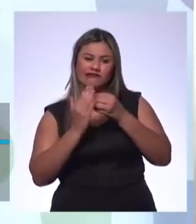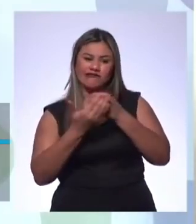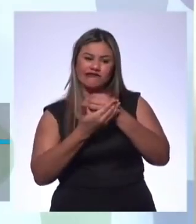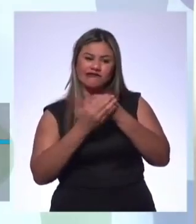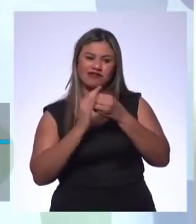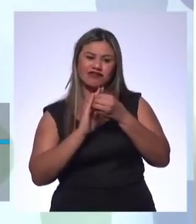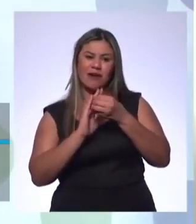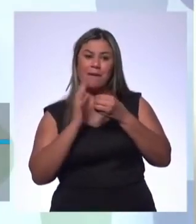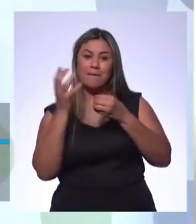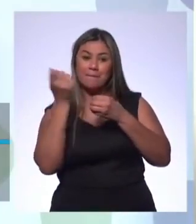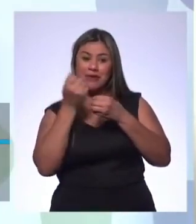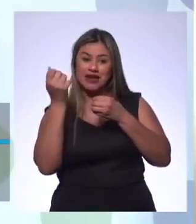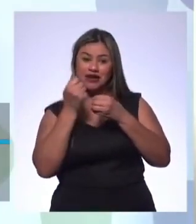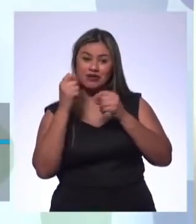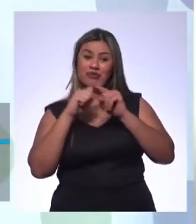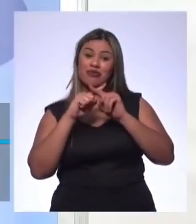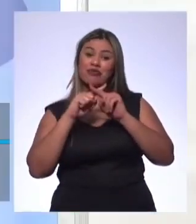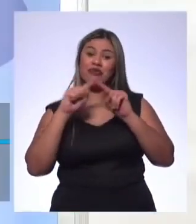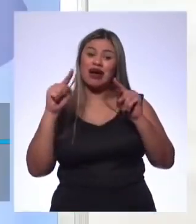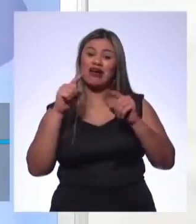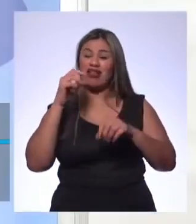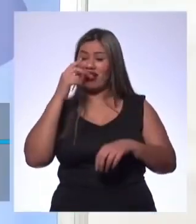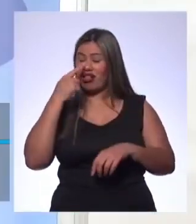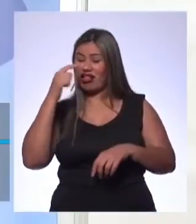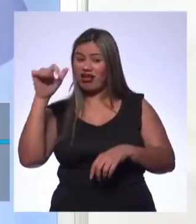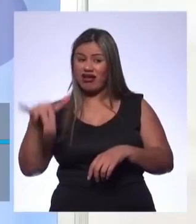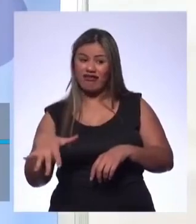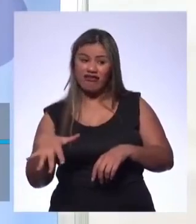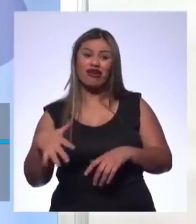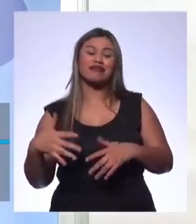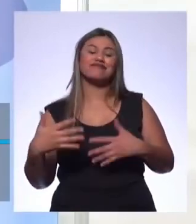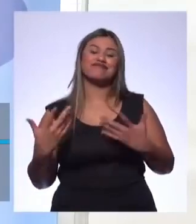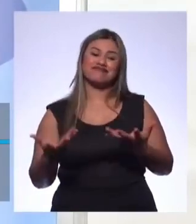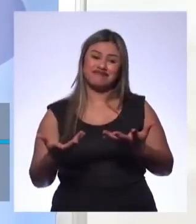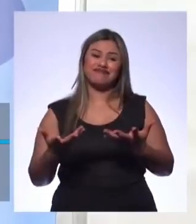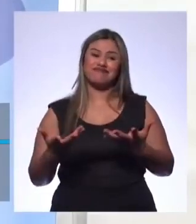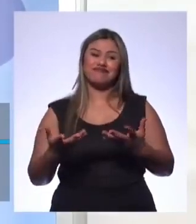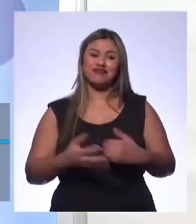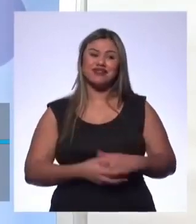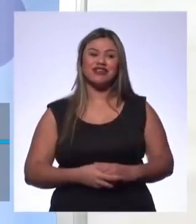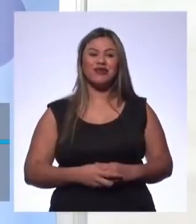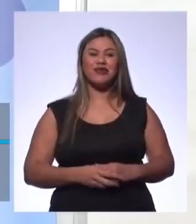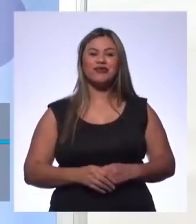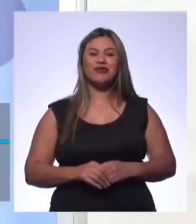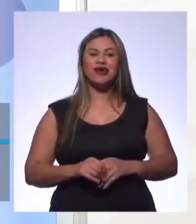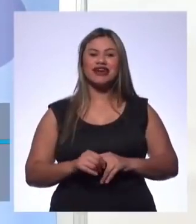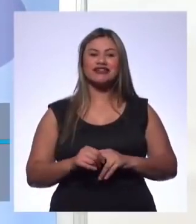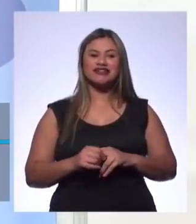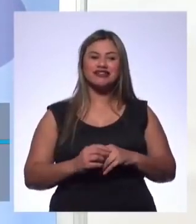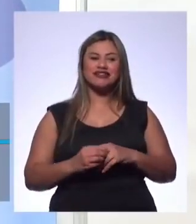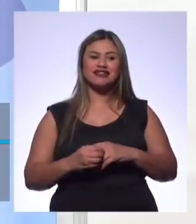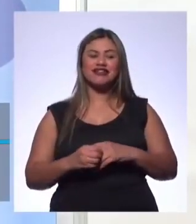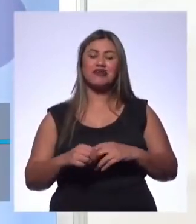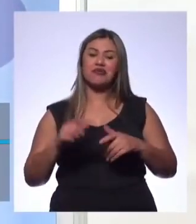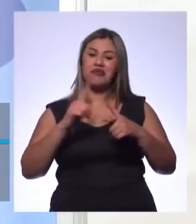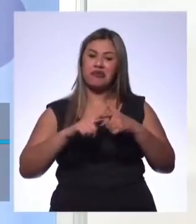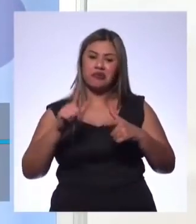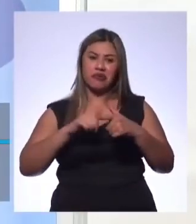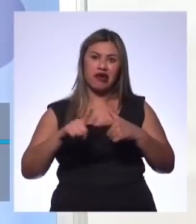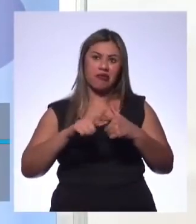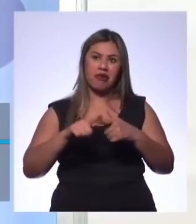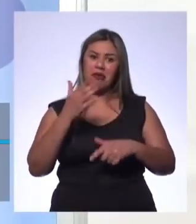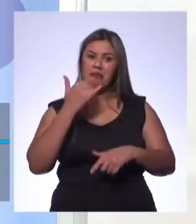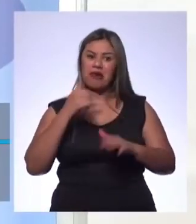fibra e tal, e muita gente joga fora, tá bom? Então, assim, já começa por aí. Eu acho que não tem problema nenhum em você se alimentar